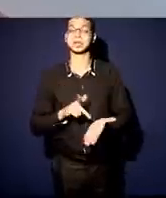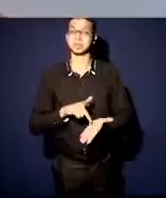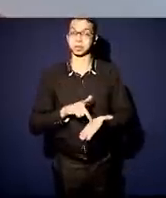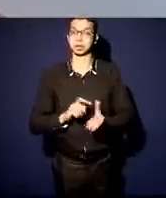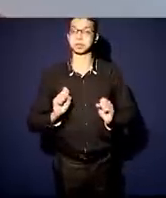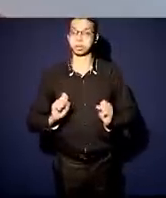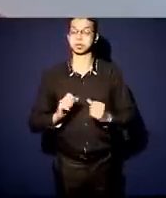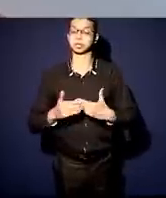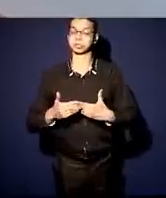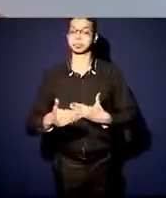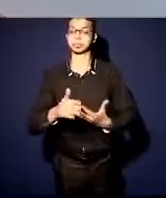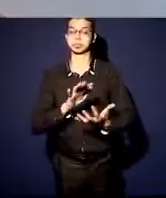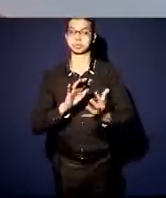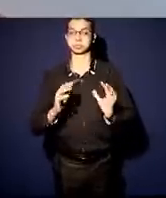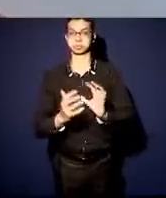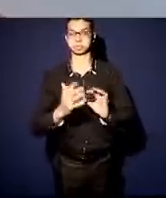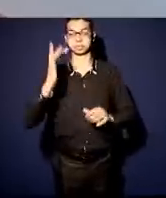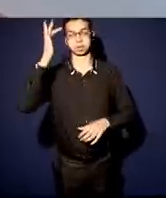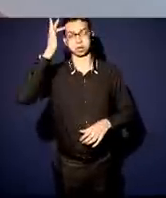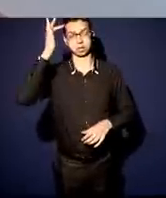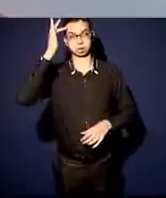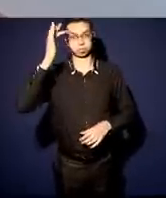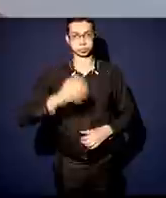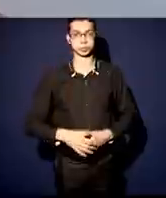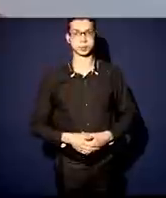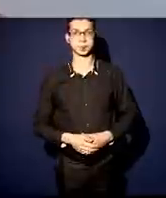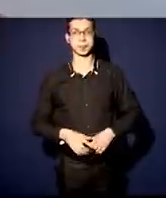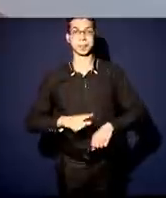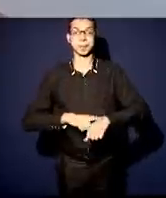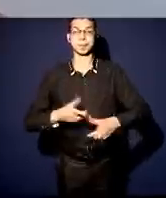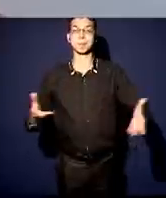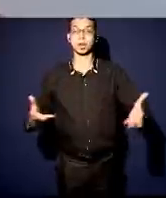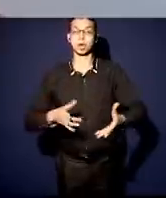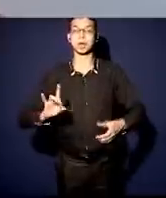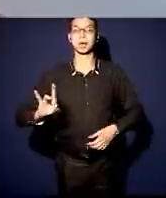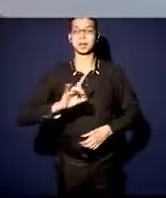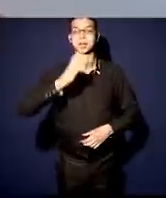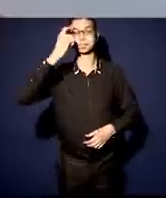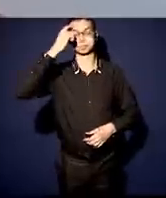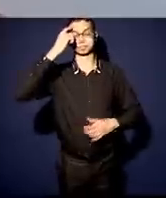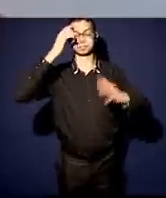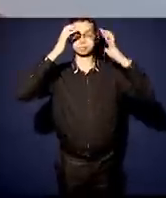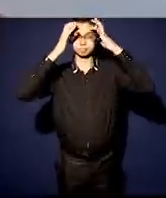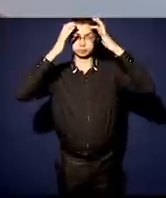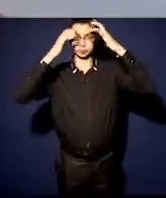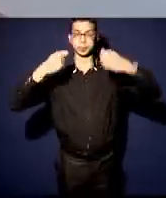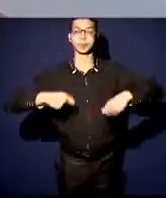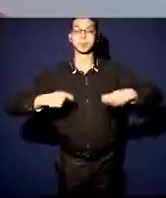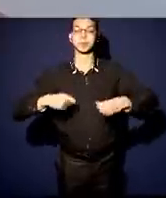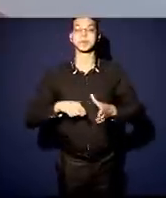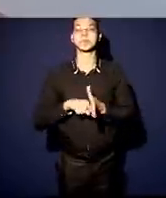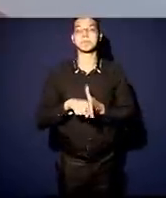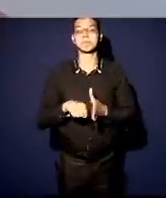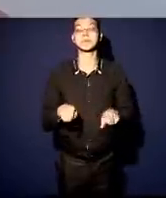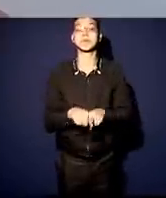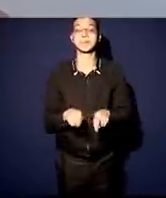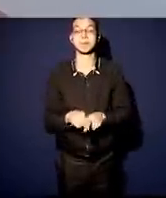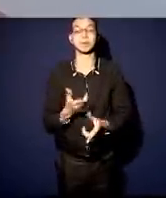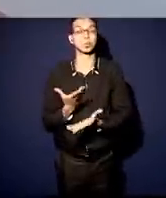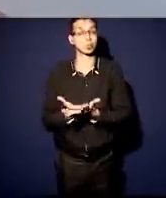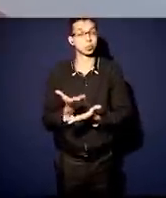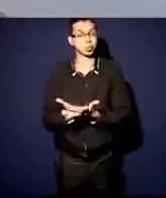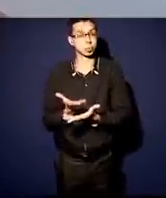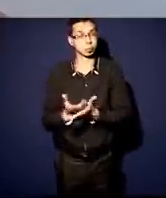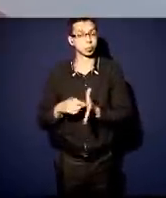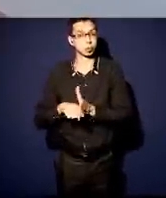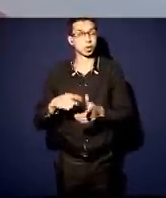transformacional. Então, eu acho que a gente está num momento de reflexão, de muita pesquisa, né, muito estudo, porque podem estar